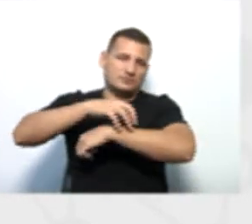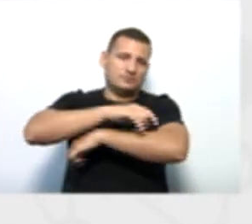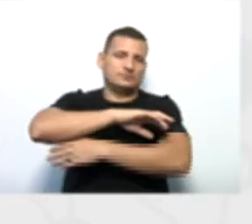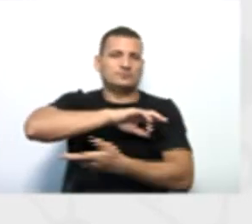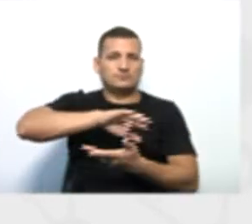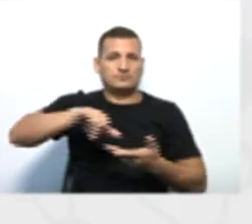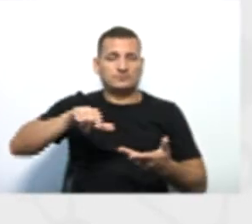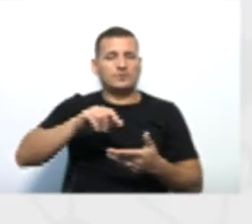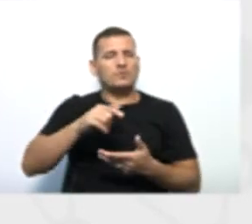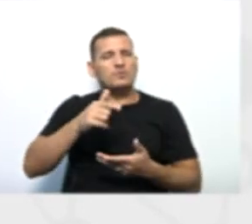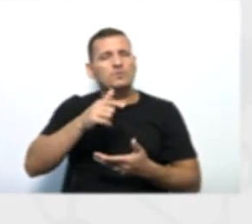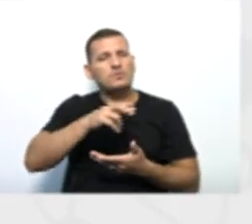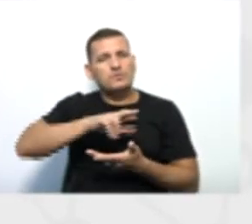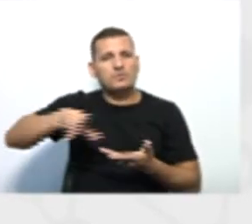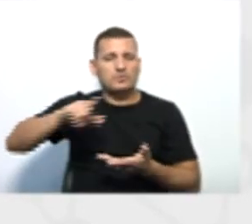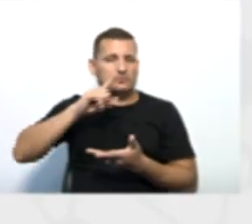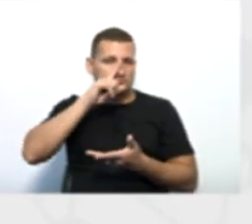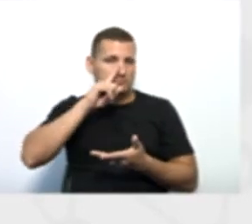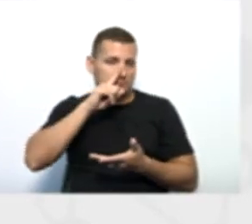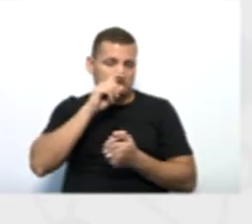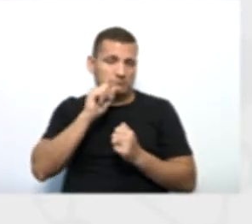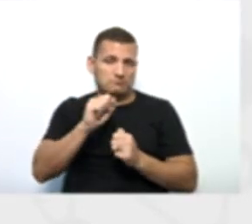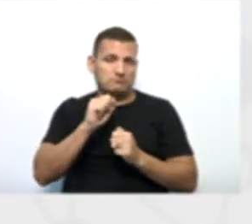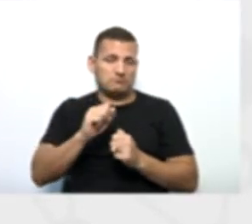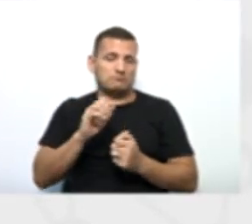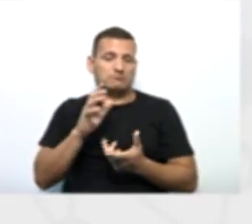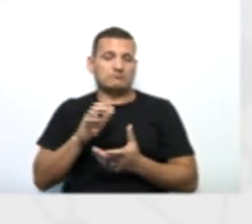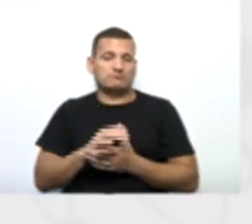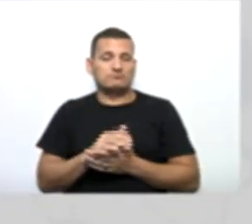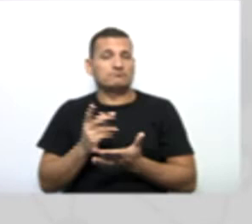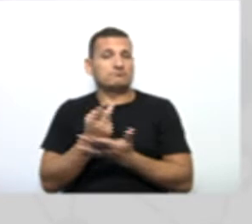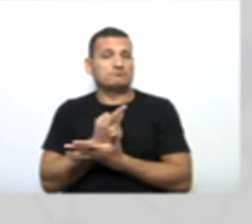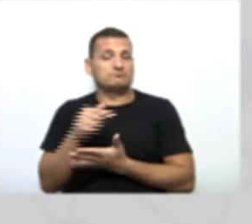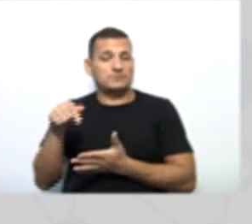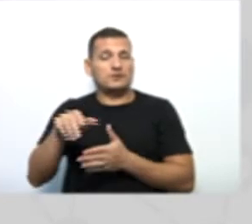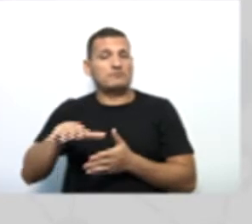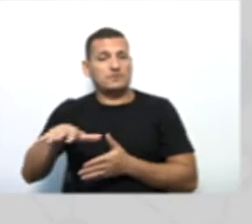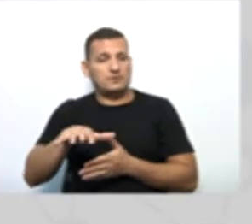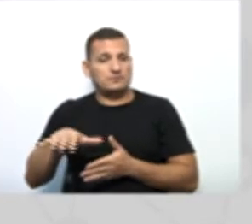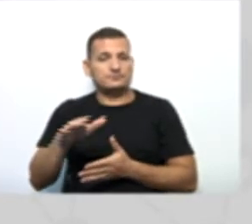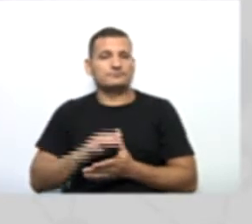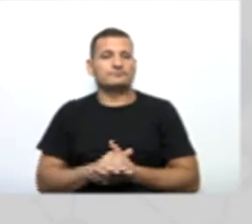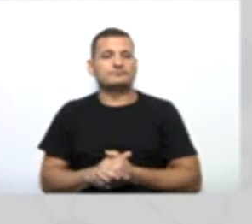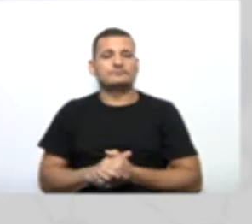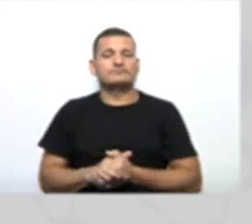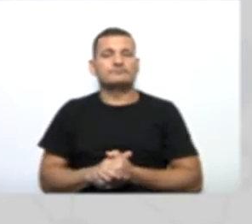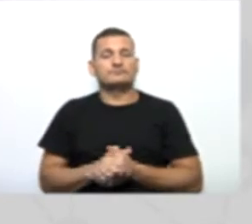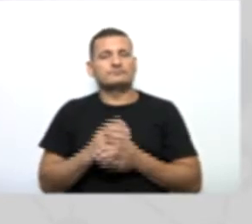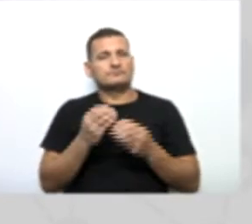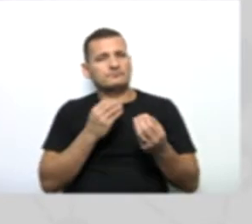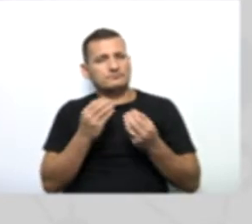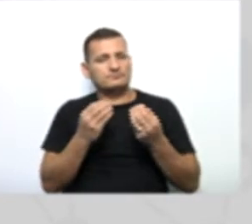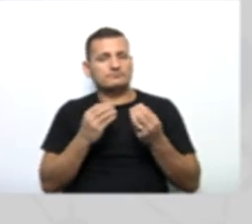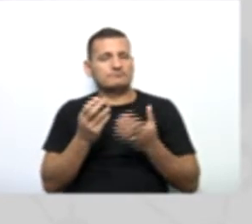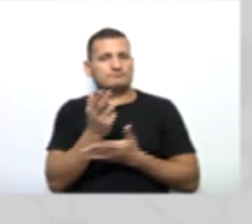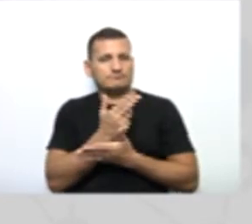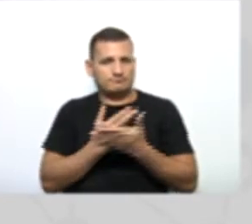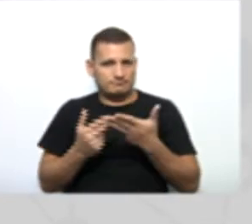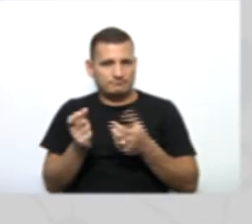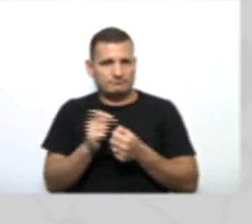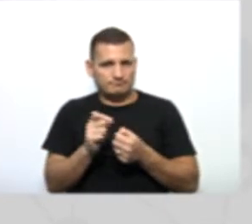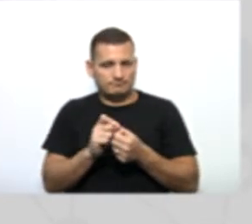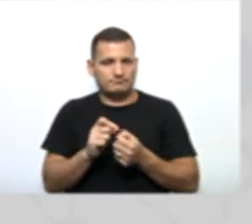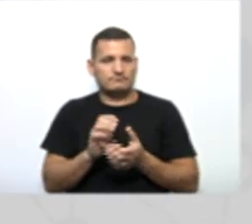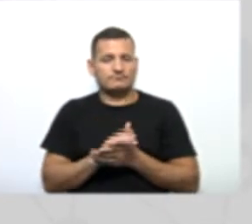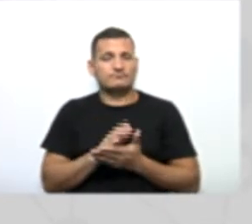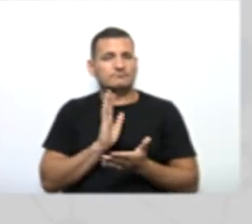riscos que ocorrerão, né, que poderão ocorrer, claro, naquele ambiente, naquele local. Como elaborar então? Após o estudo